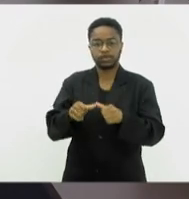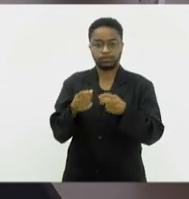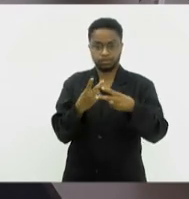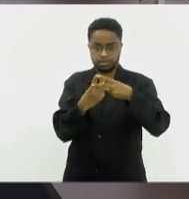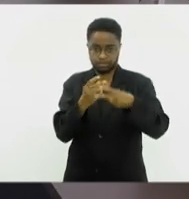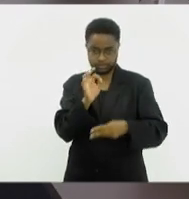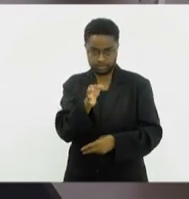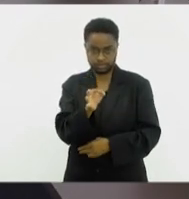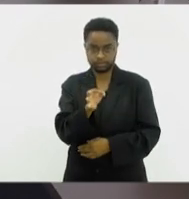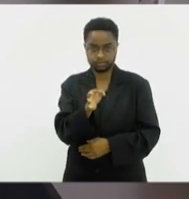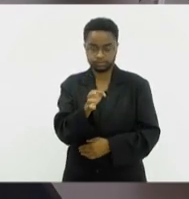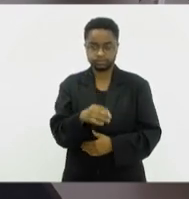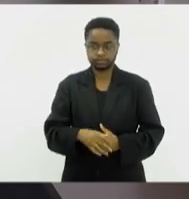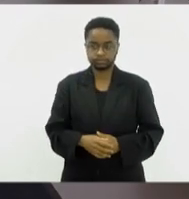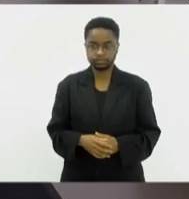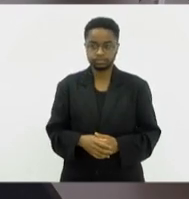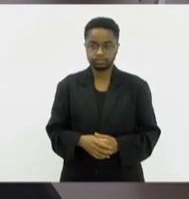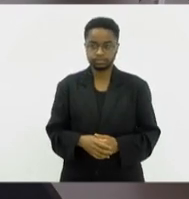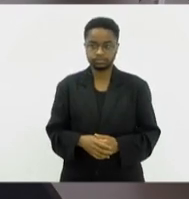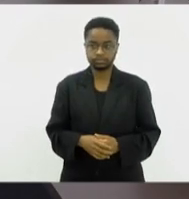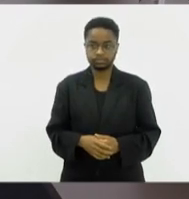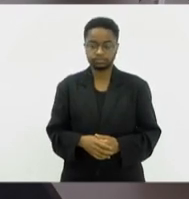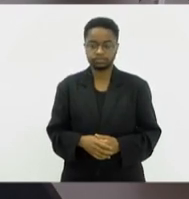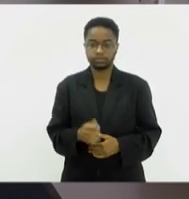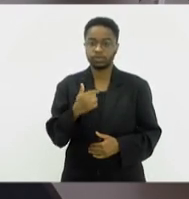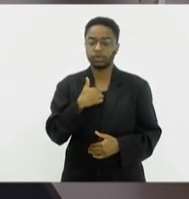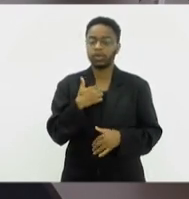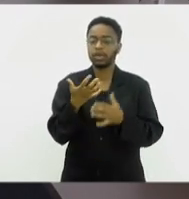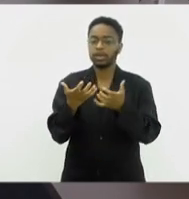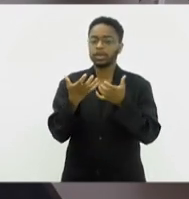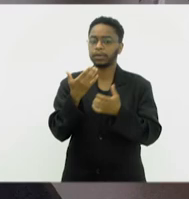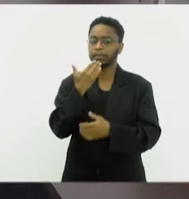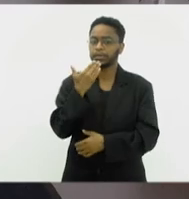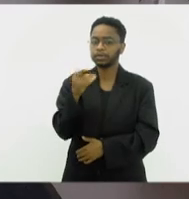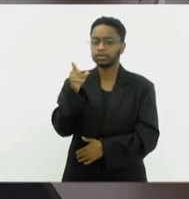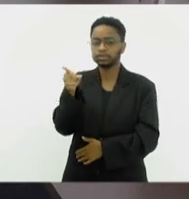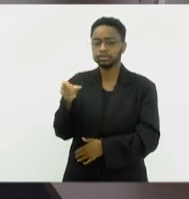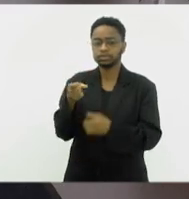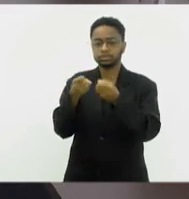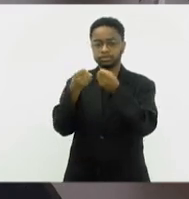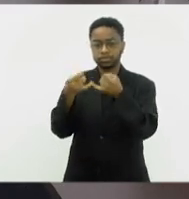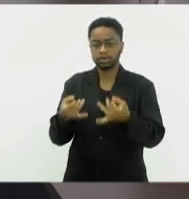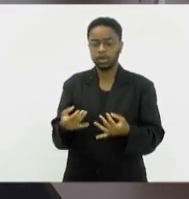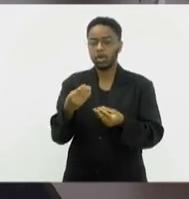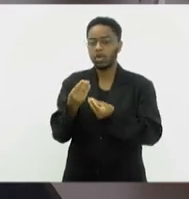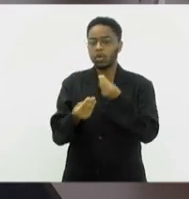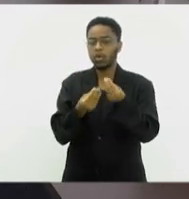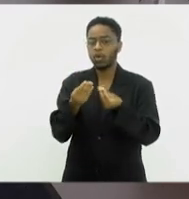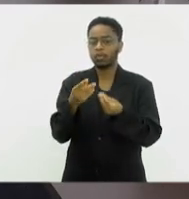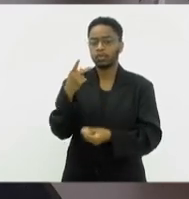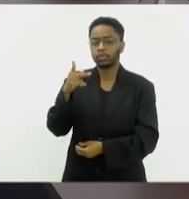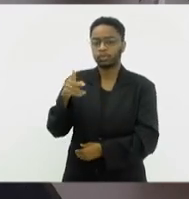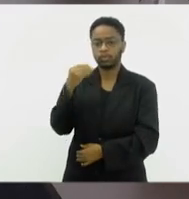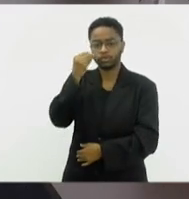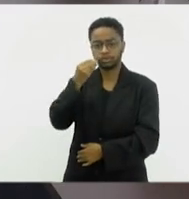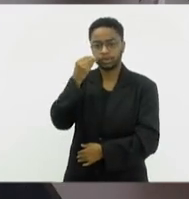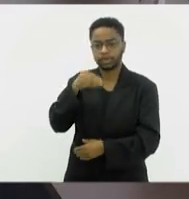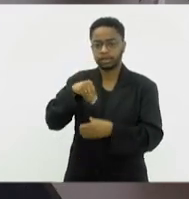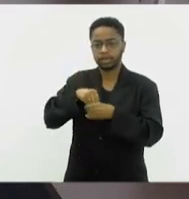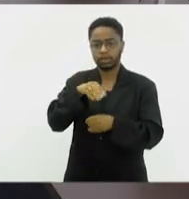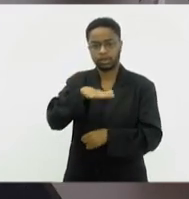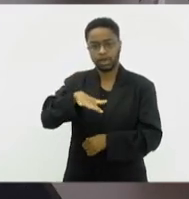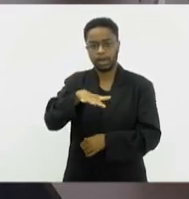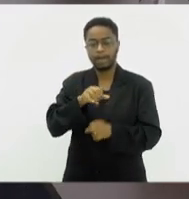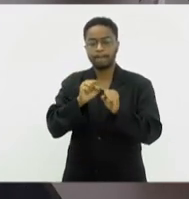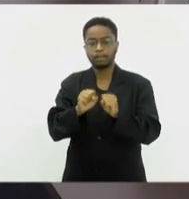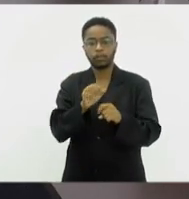carcerário. Queria que o senhor pudesse dizer como a tua experiência no mecanismo pode ajudar